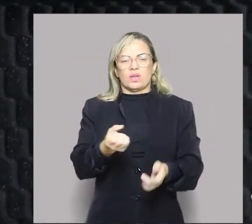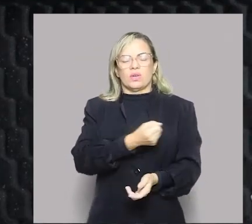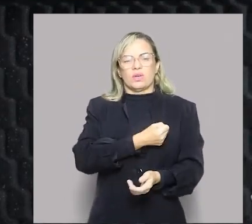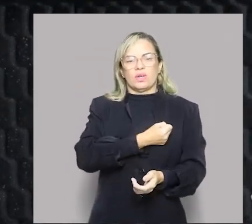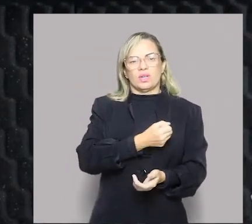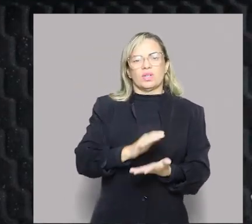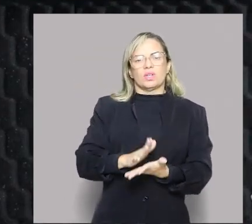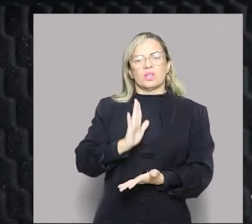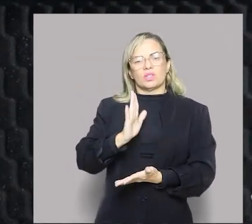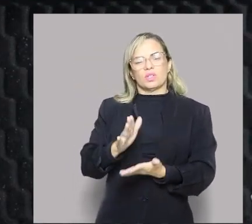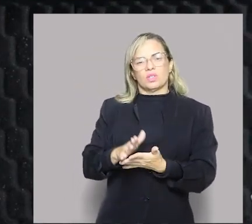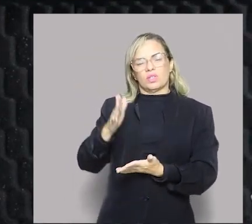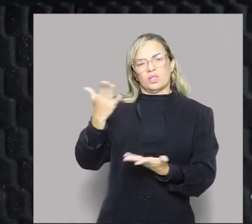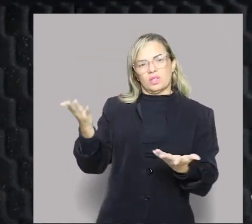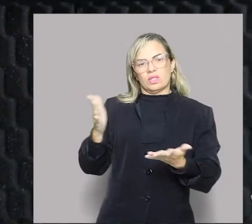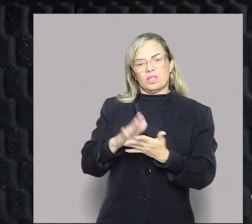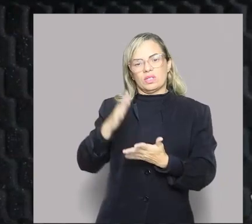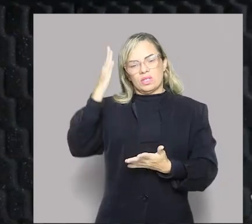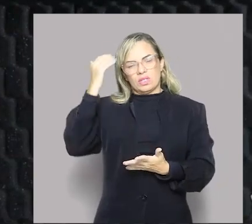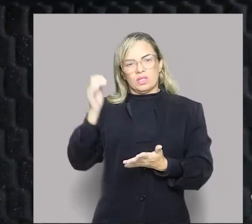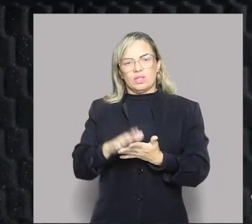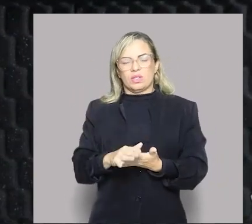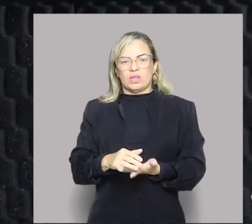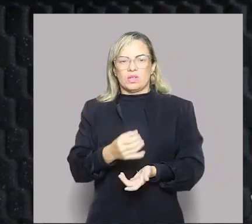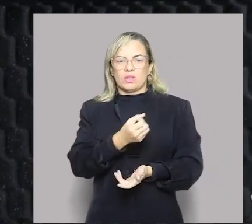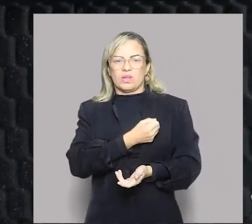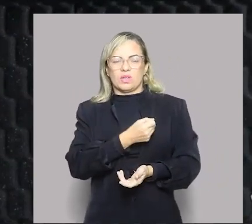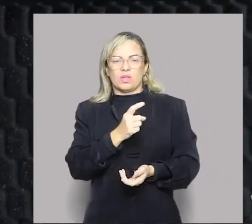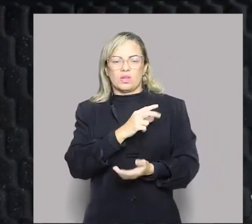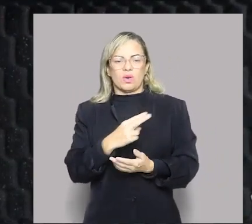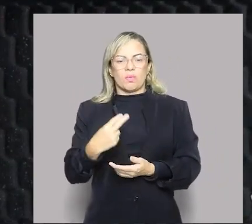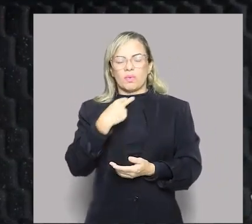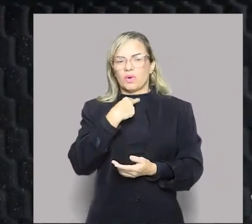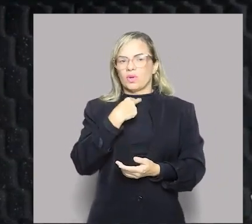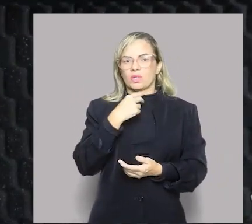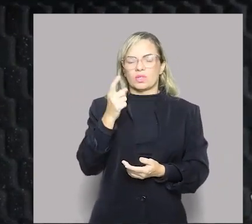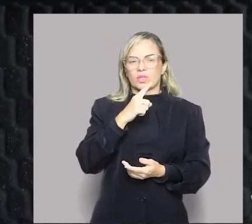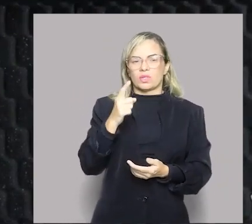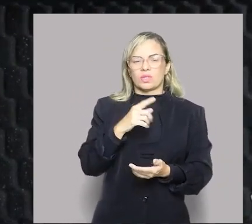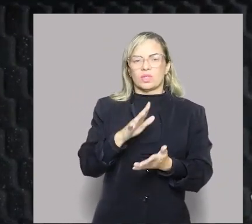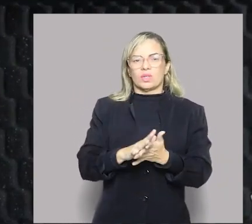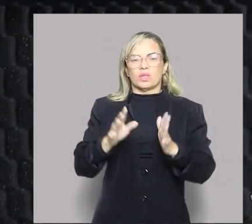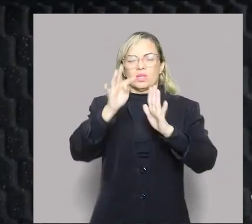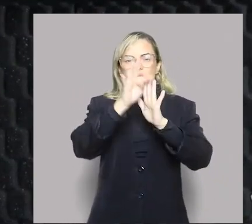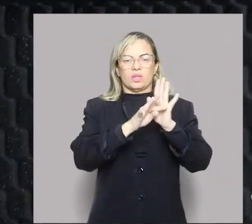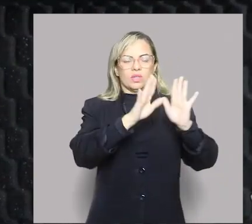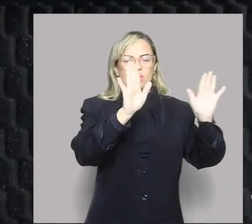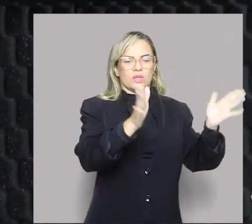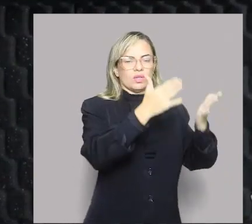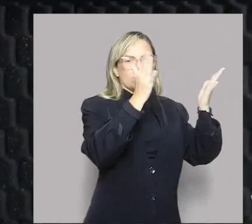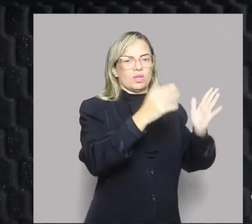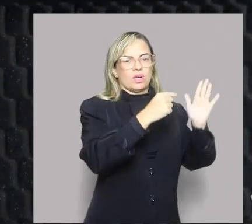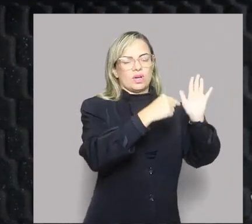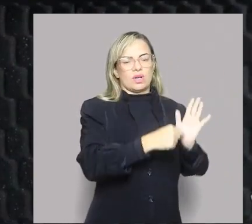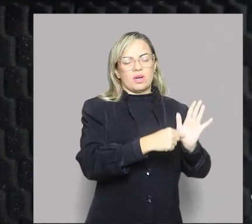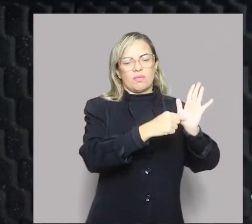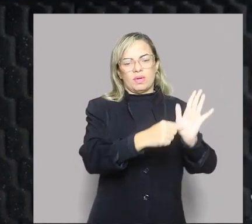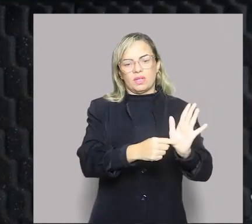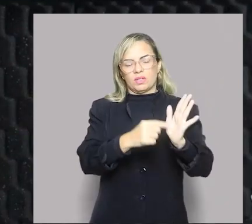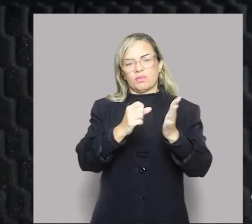já souber que não podem ser números que estão lá no texto motivador, caso a sua prova traga o texto motivador,